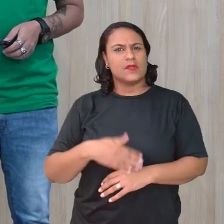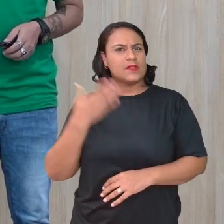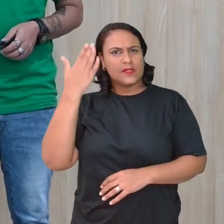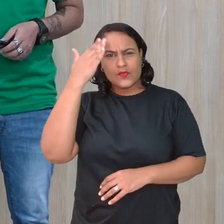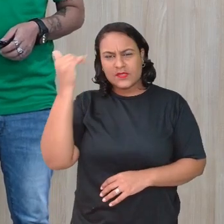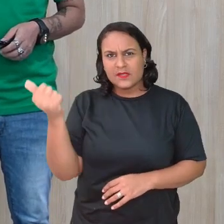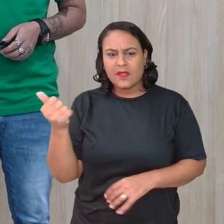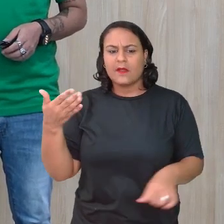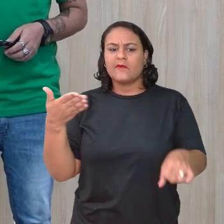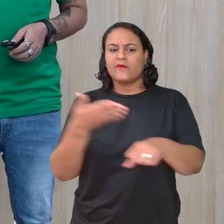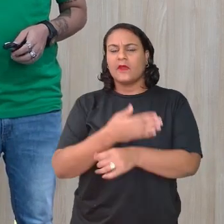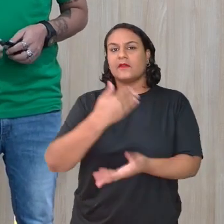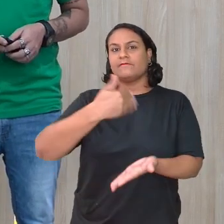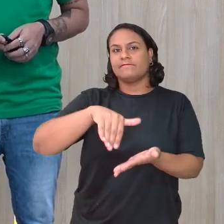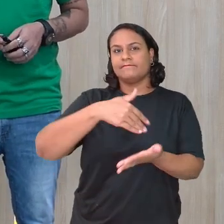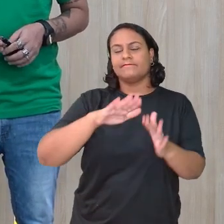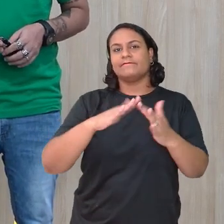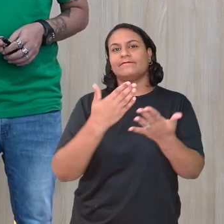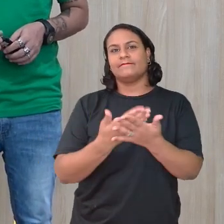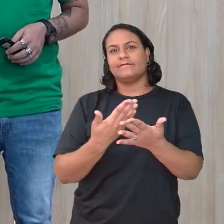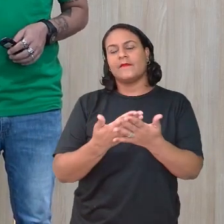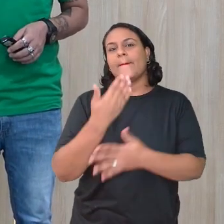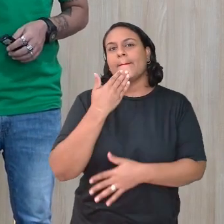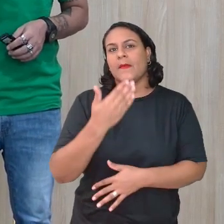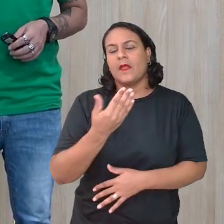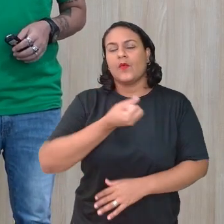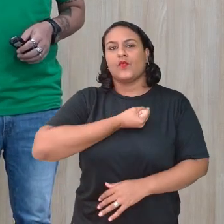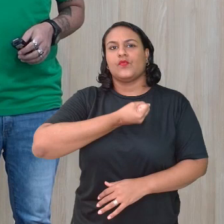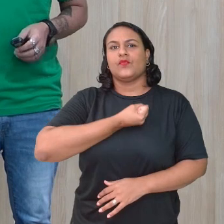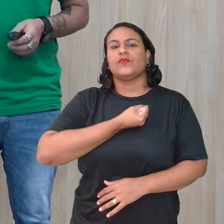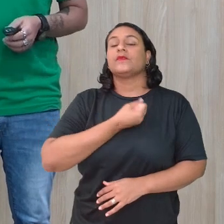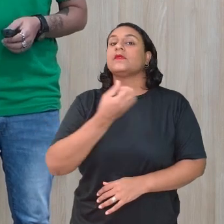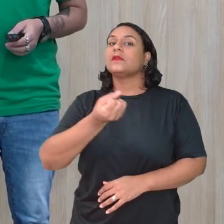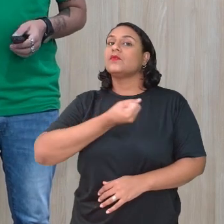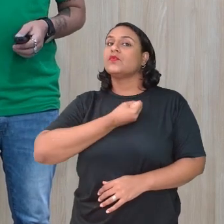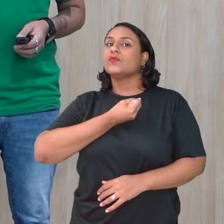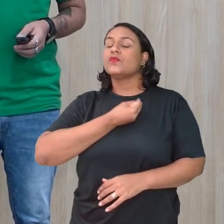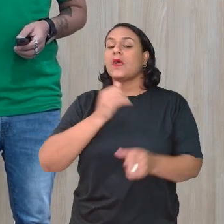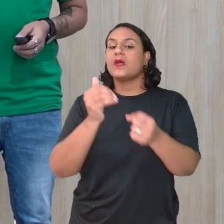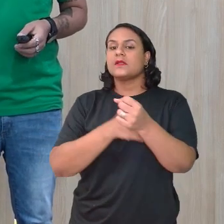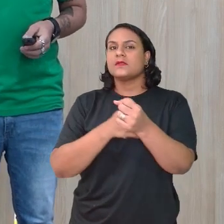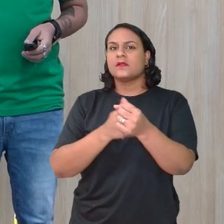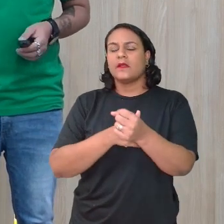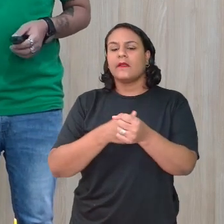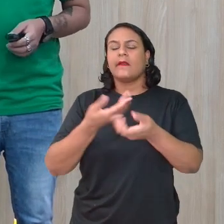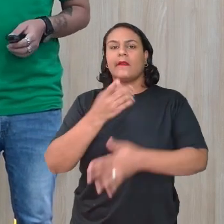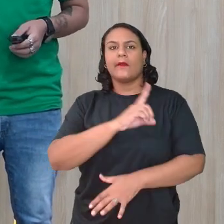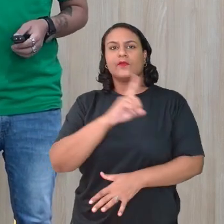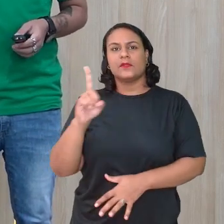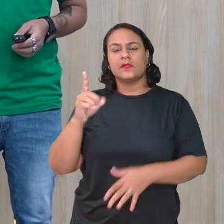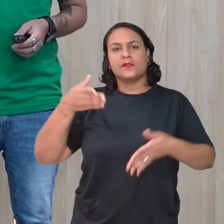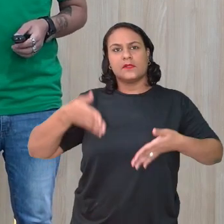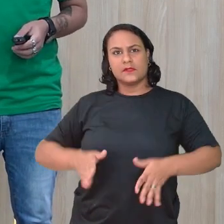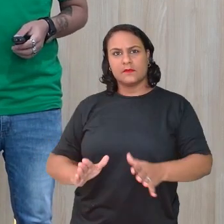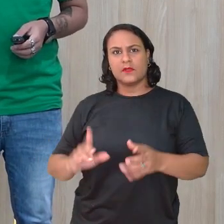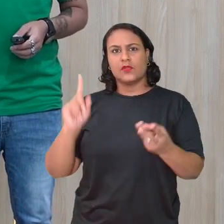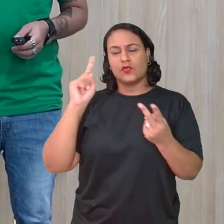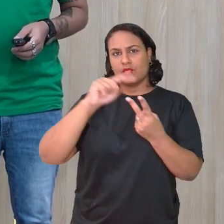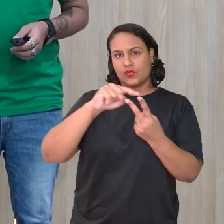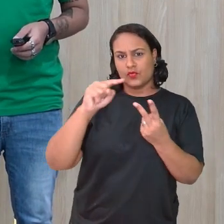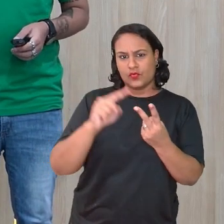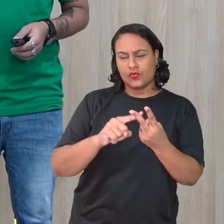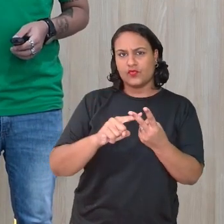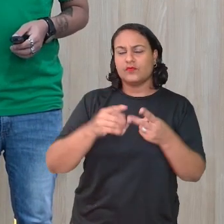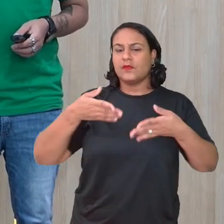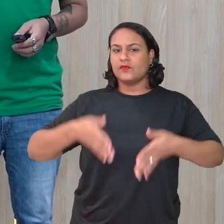vai aí na secretaria da tua escola, pede o número da tua matrícula, e a tua senha vai ser a tua data de nascimento, com 2 números para o dia que